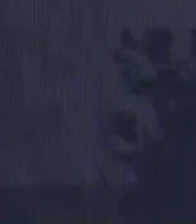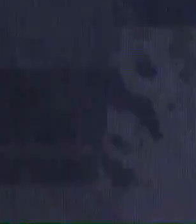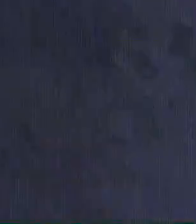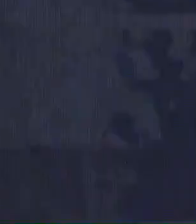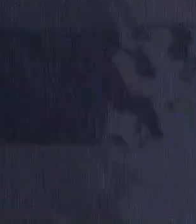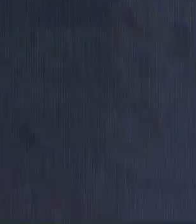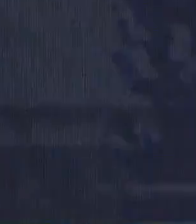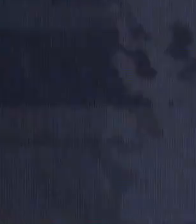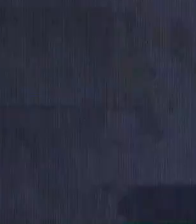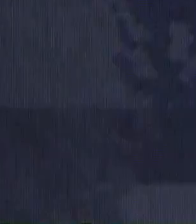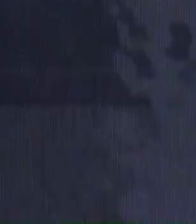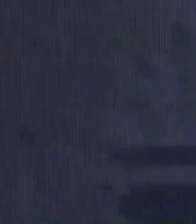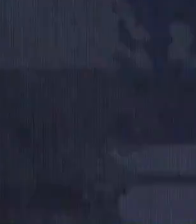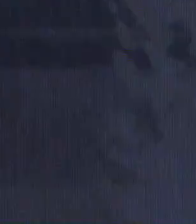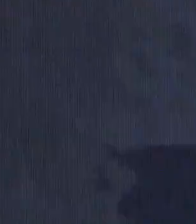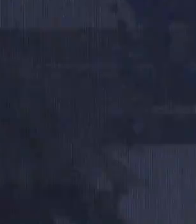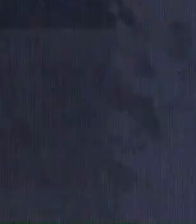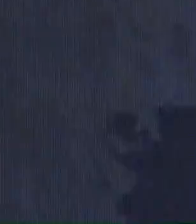crente geleia,